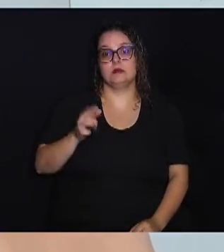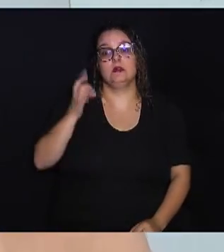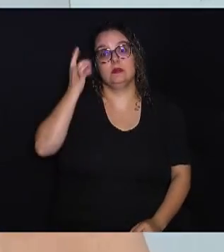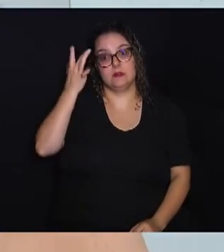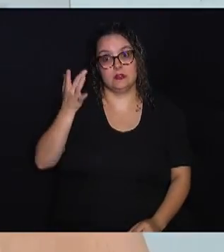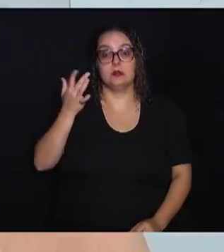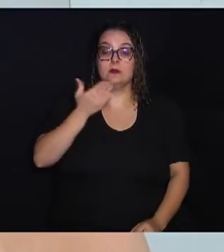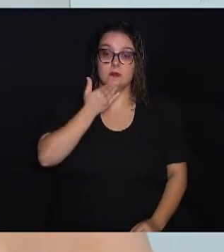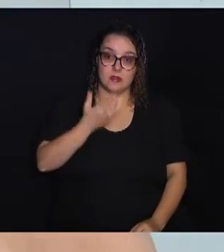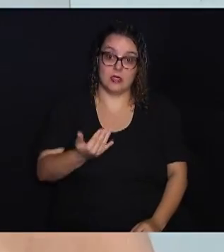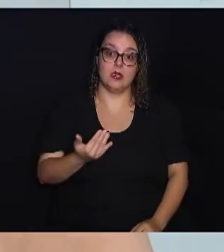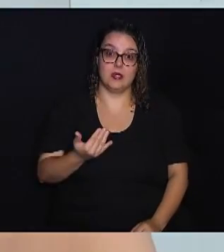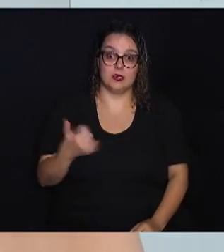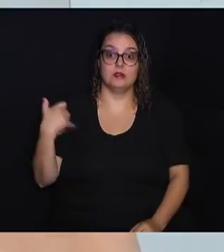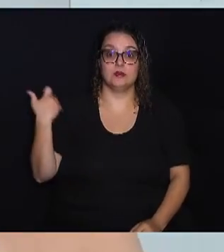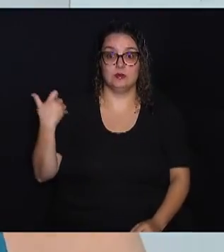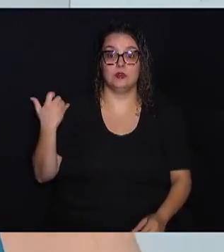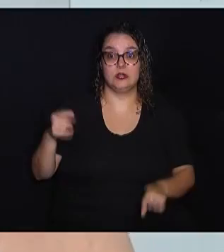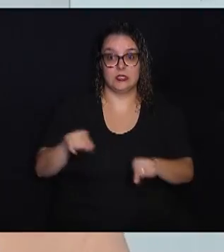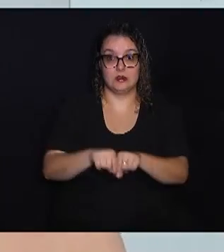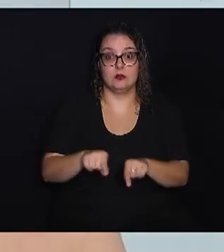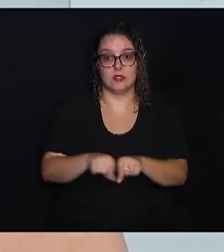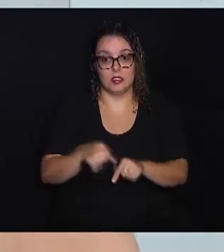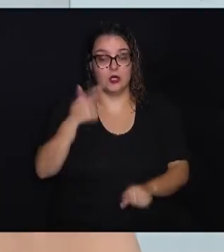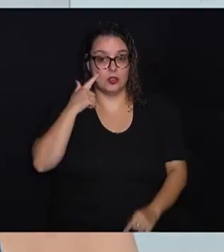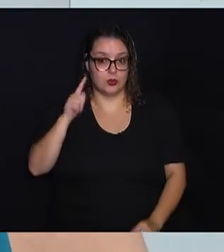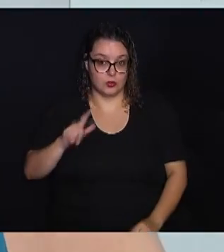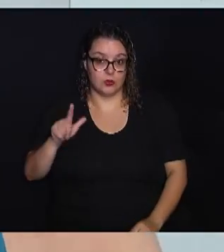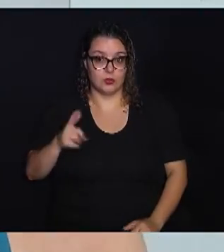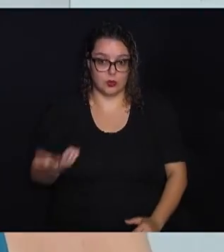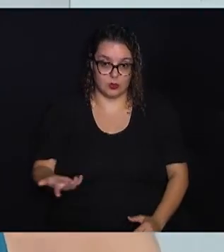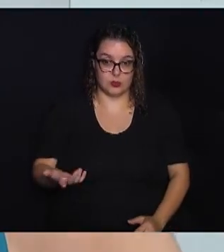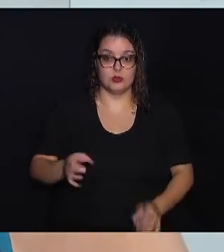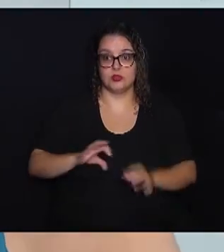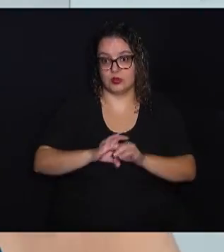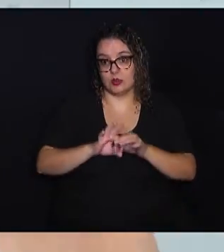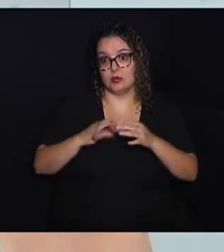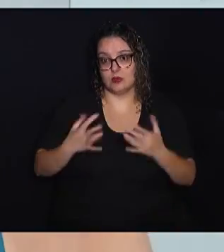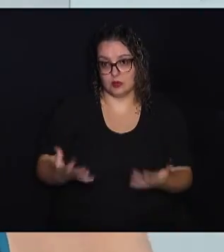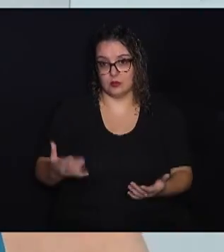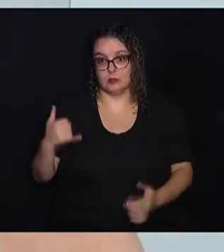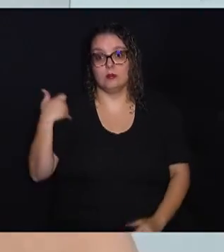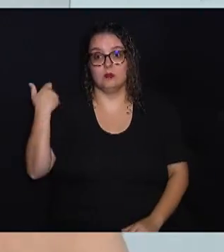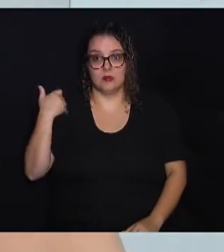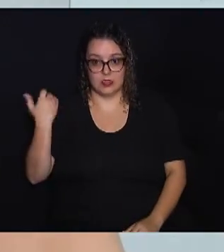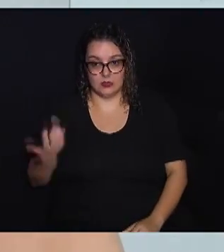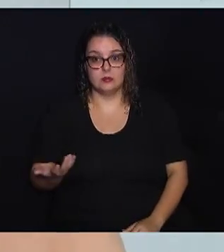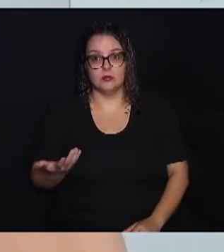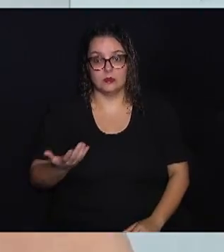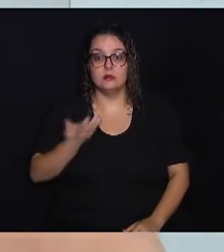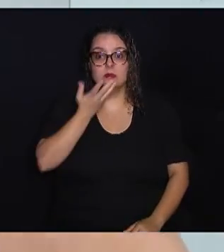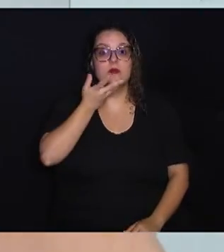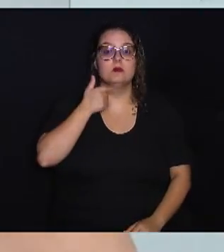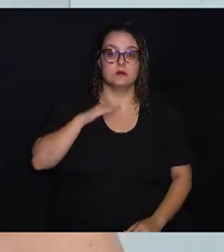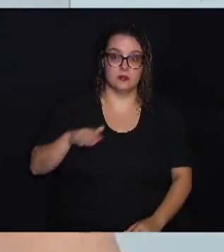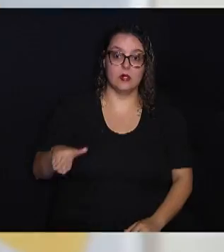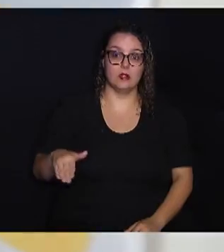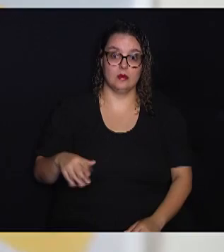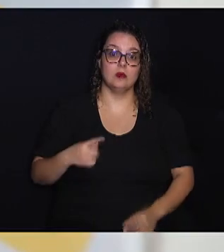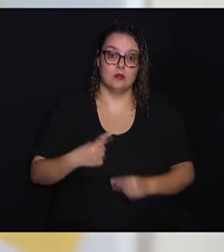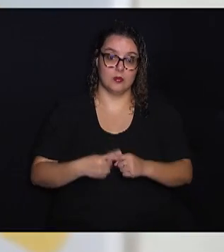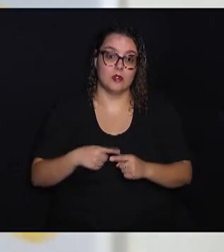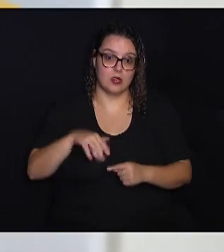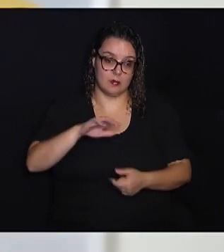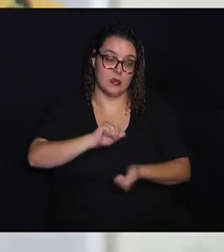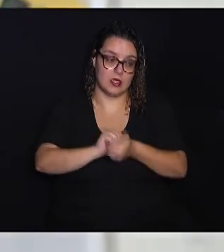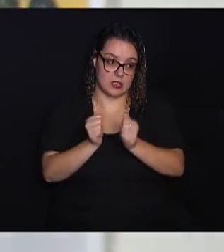facilidade. A gente pede por faixa etária. É claro que a gente vai disponibilizar pela faixa etária para as crianças, porque aí fica mais